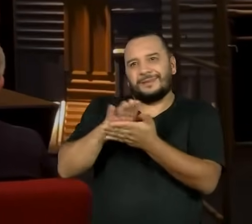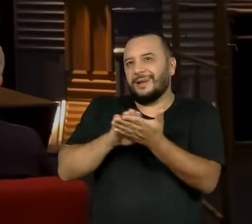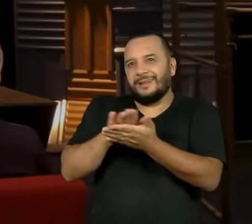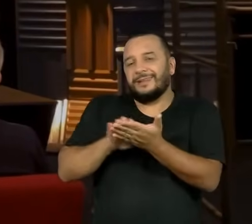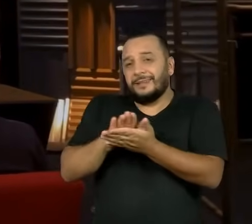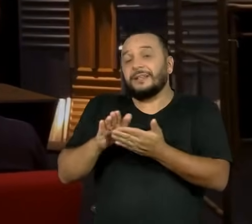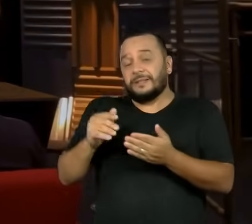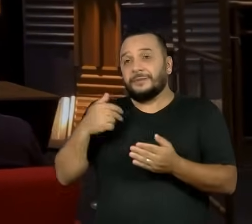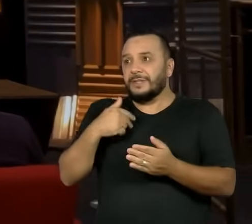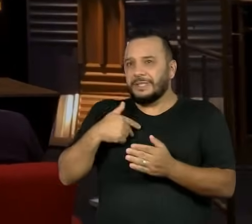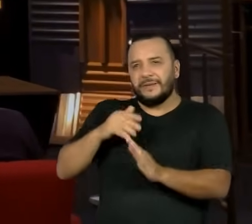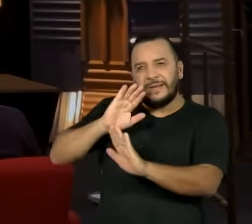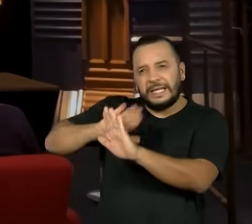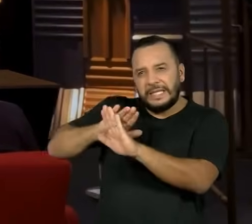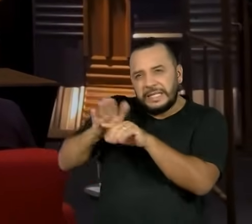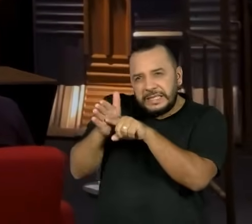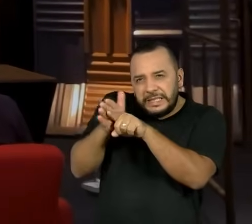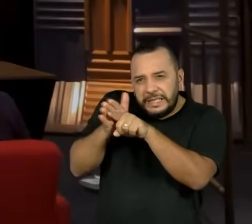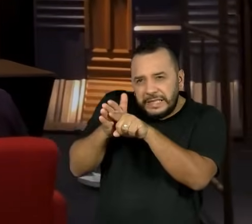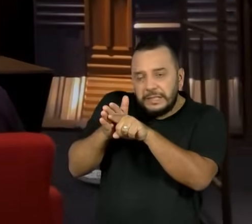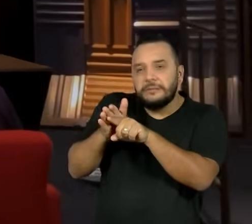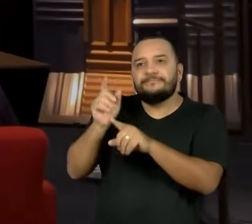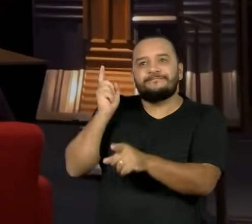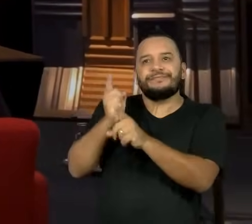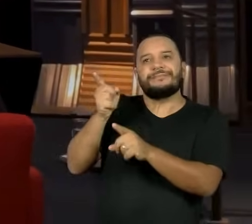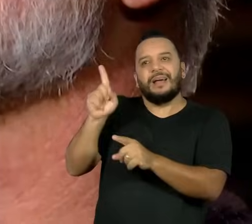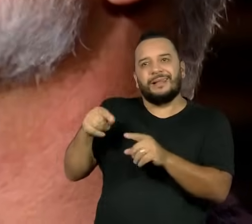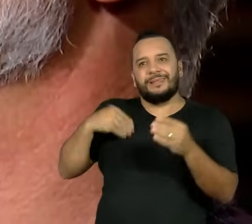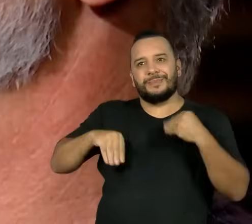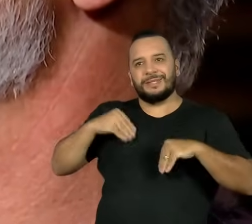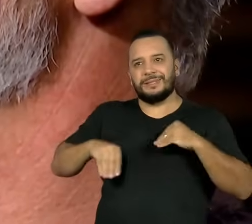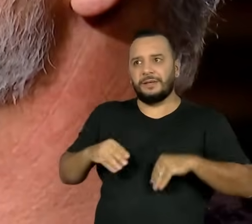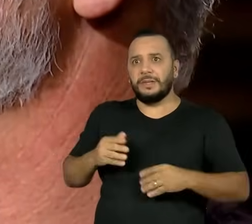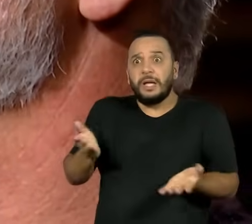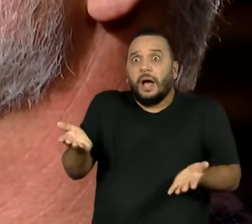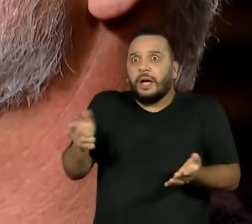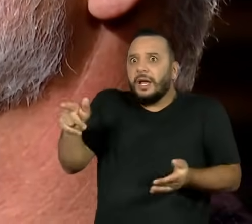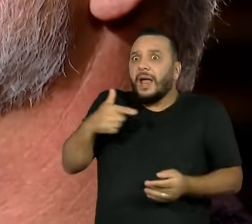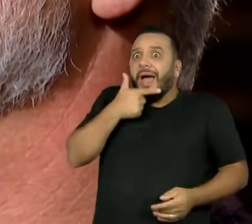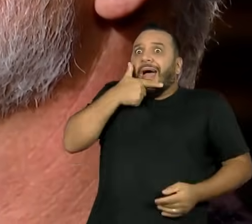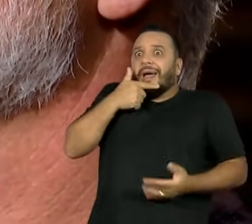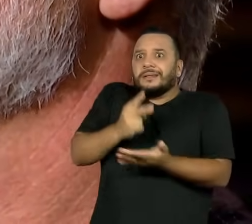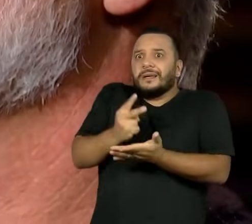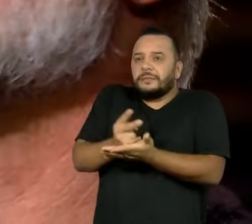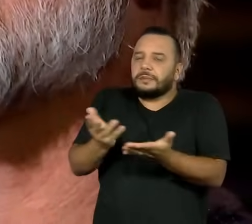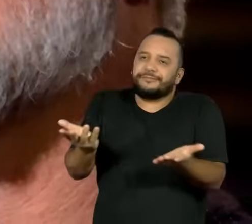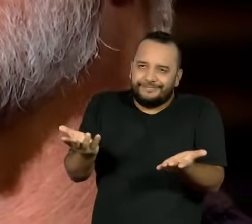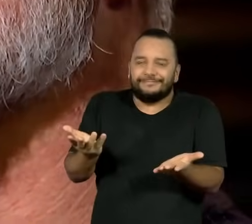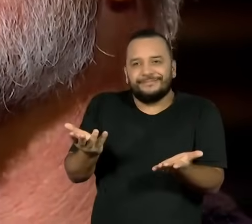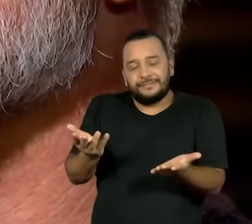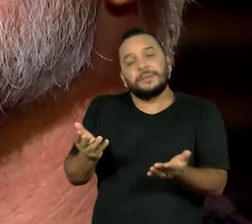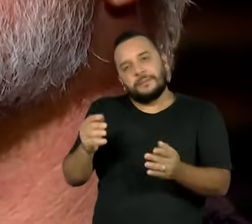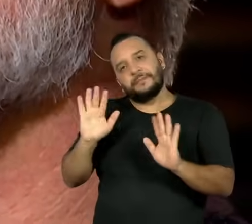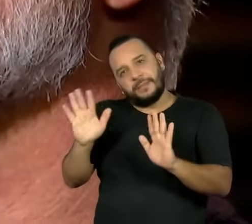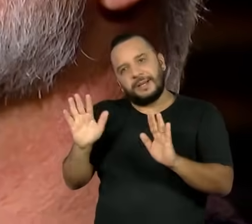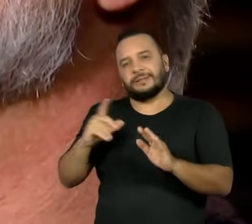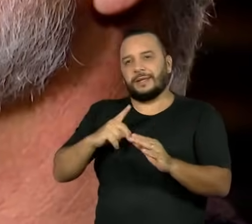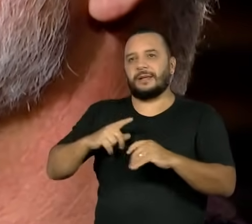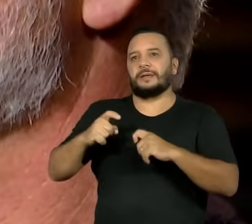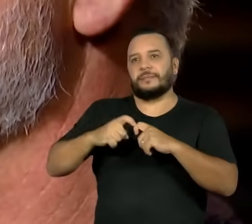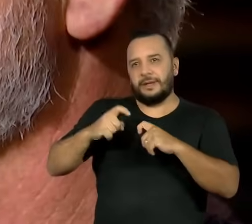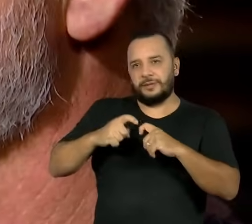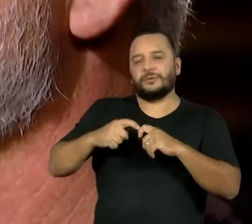nada, e quando você vê o diagnóstico, você fala, esse paciente tem depressão. Então, como é que é feito o diagnóstico hoje? Por psiquiatras. O